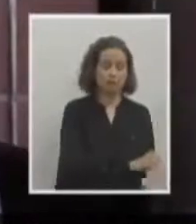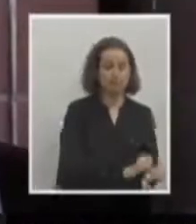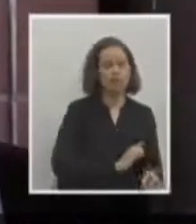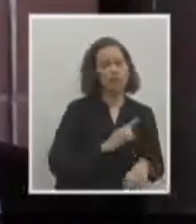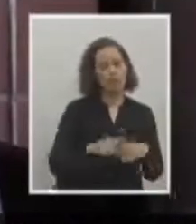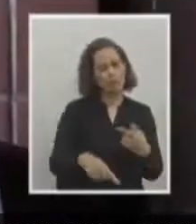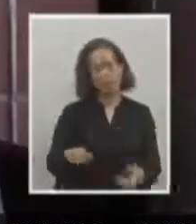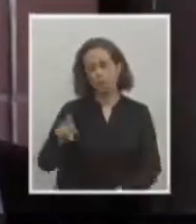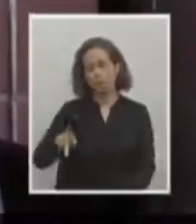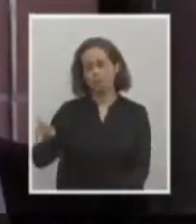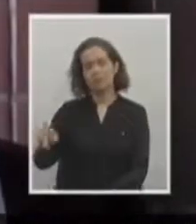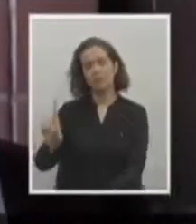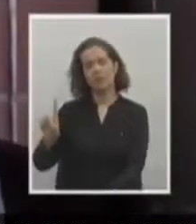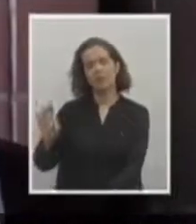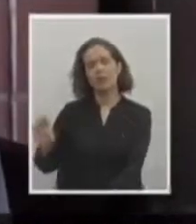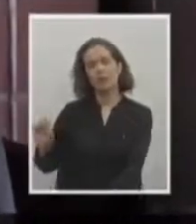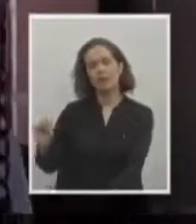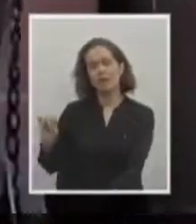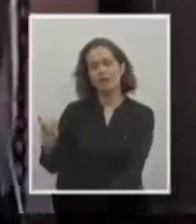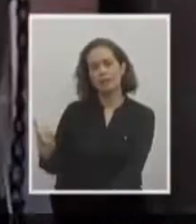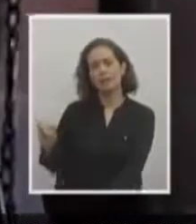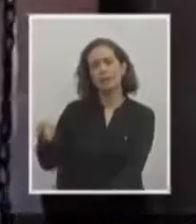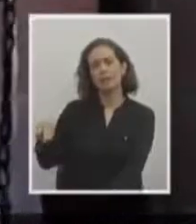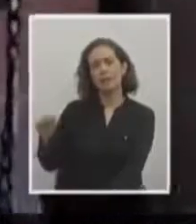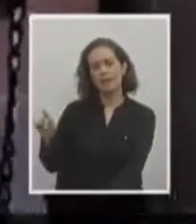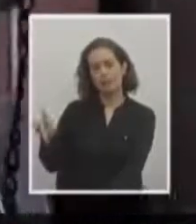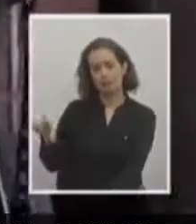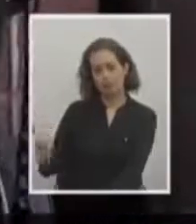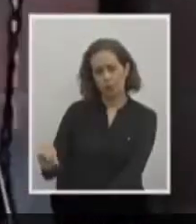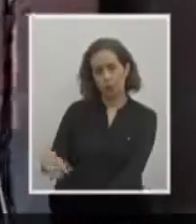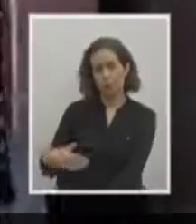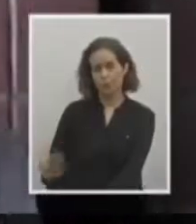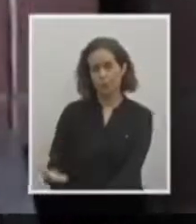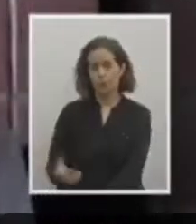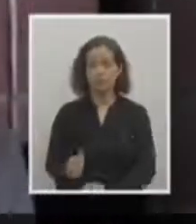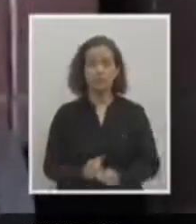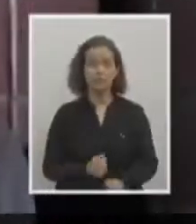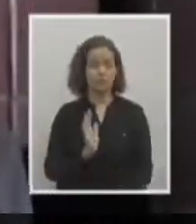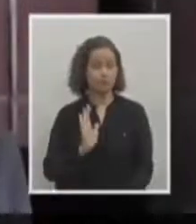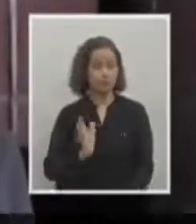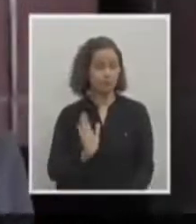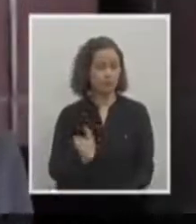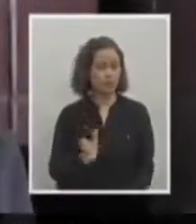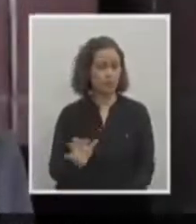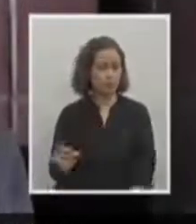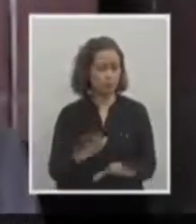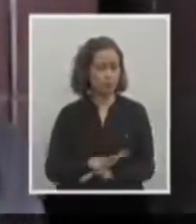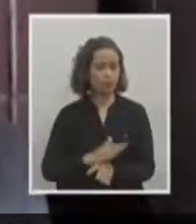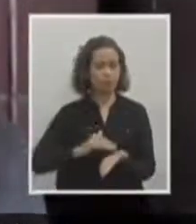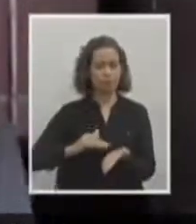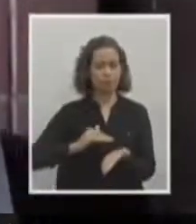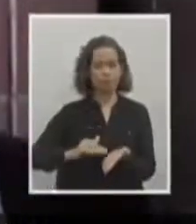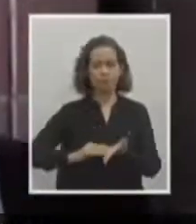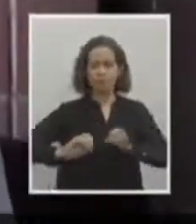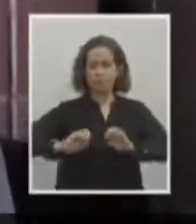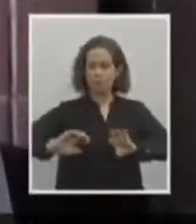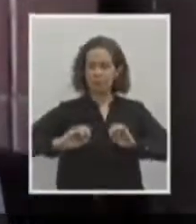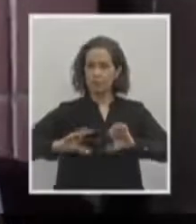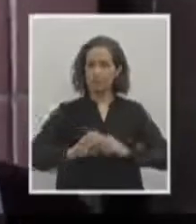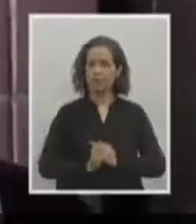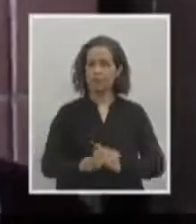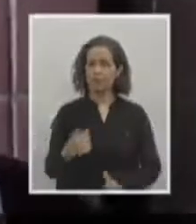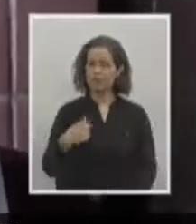nota técnica, ela acabou com um dispositivo já feito pela Secretaria de Educação. Bom, diante de tudo que eu